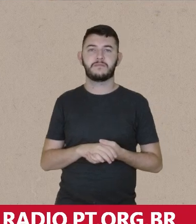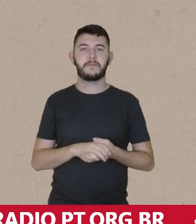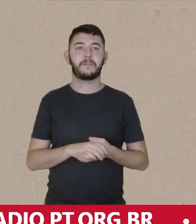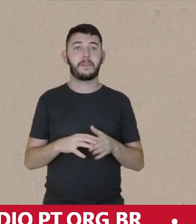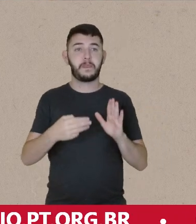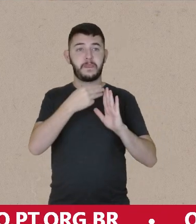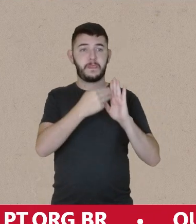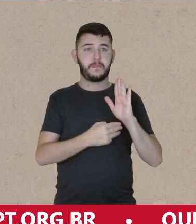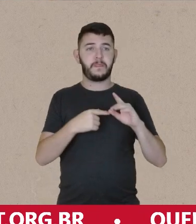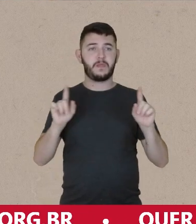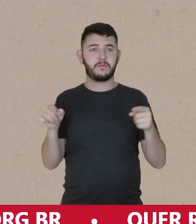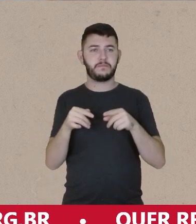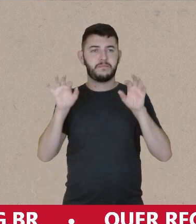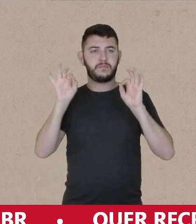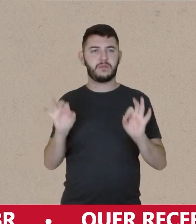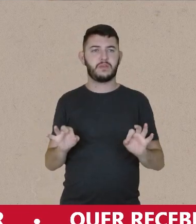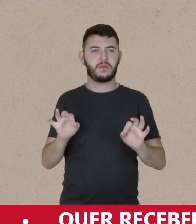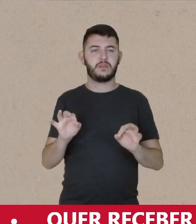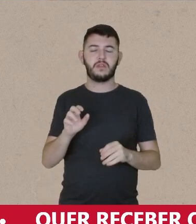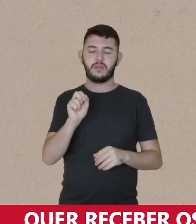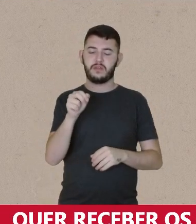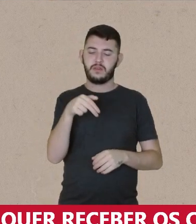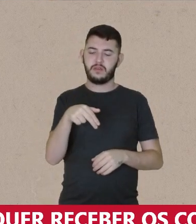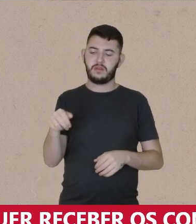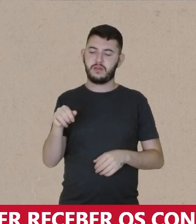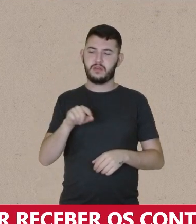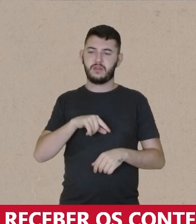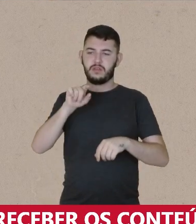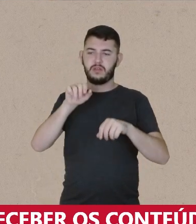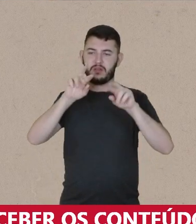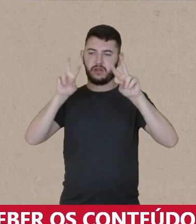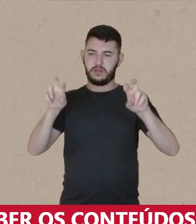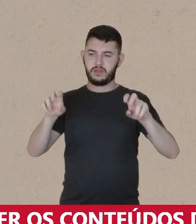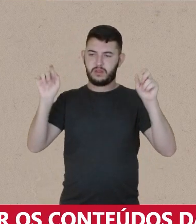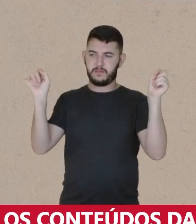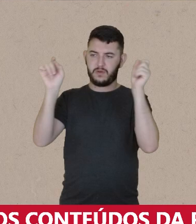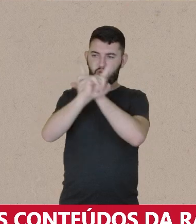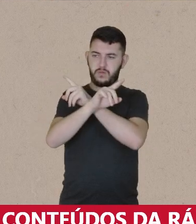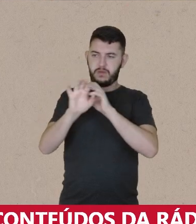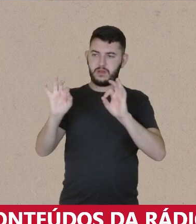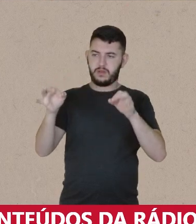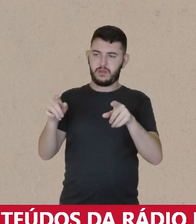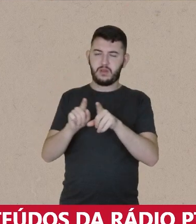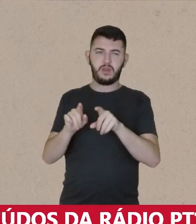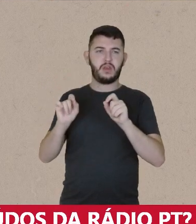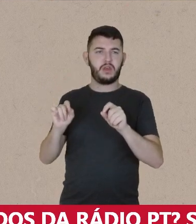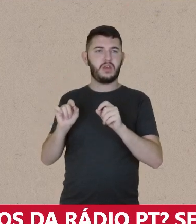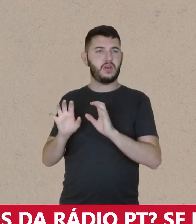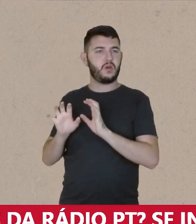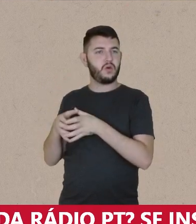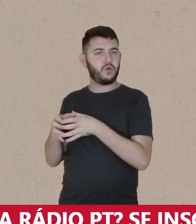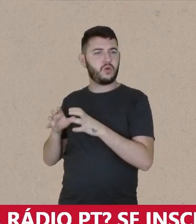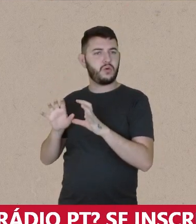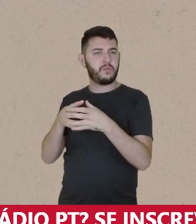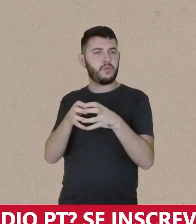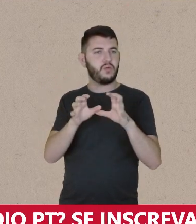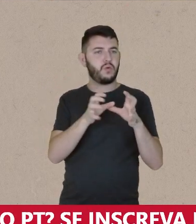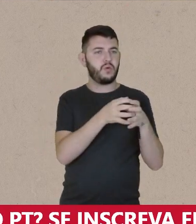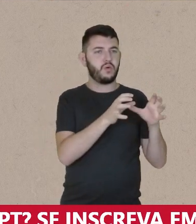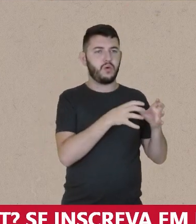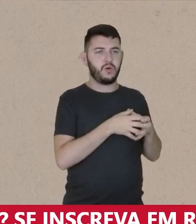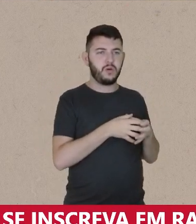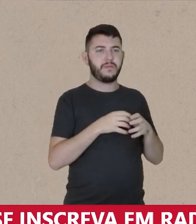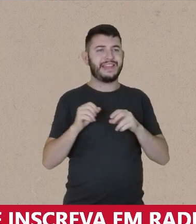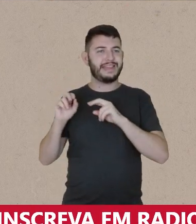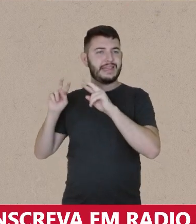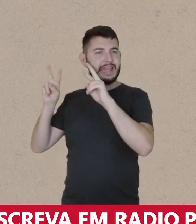Metodologia muito acertada, inclusive, né, Ana? Os temas são muito complexos. Organizar pequenos grupos para aprofundar os